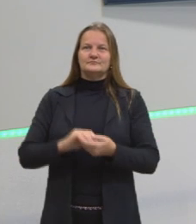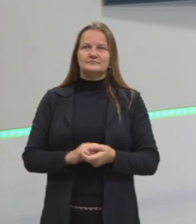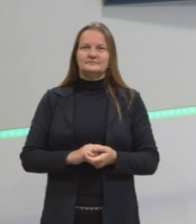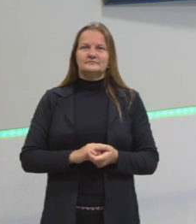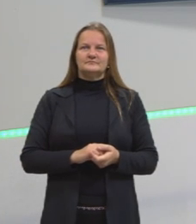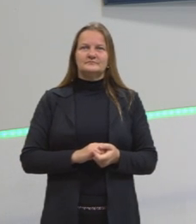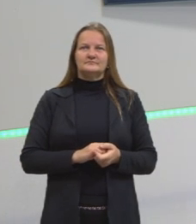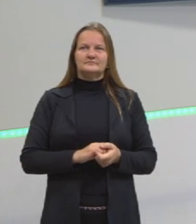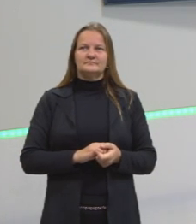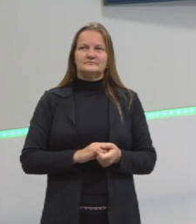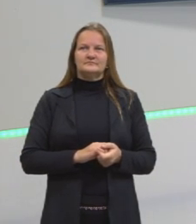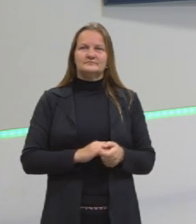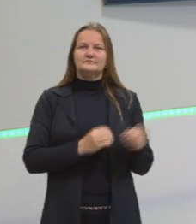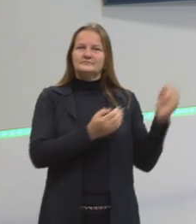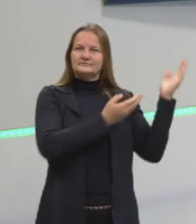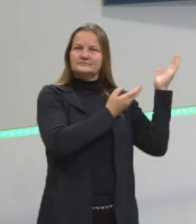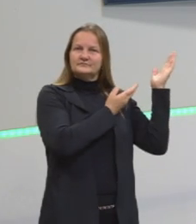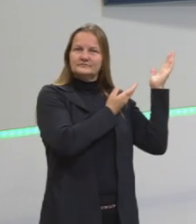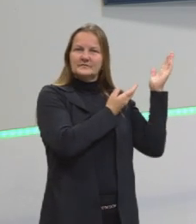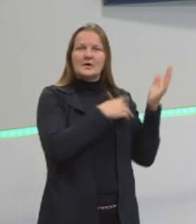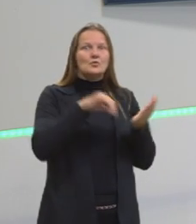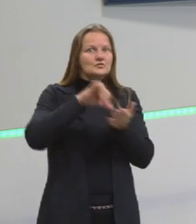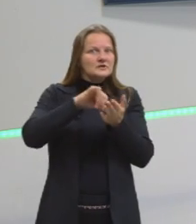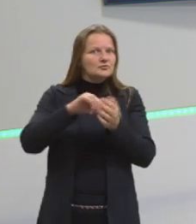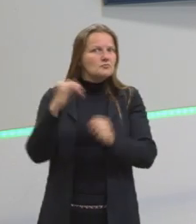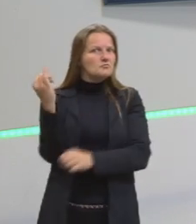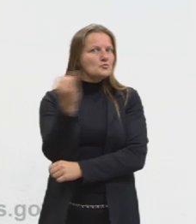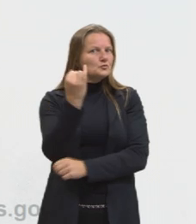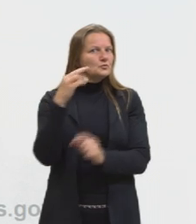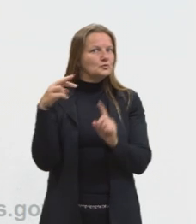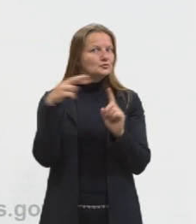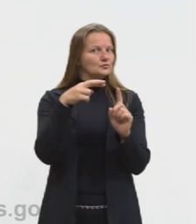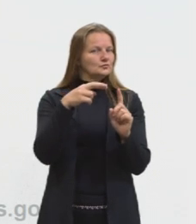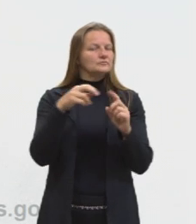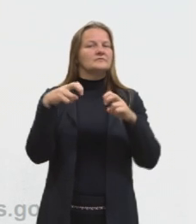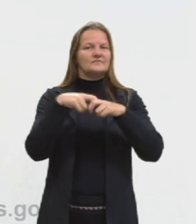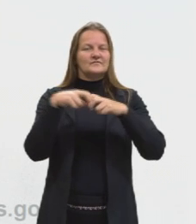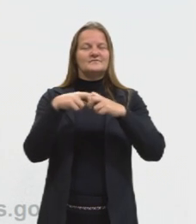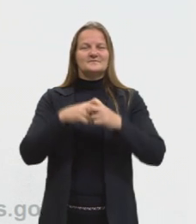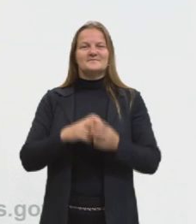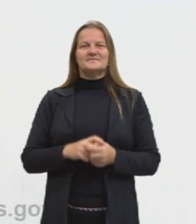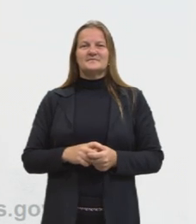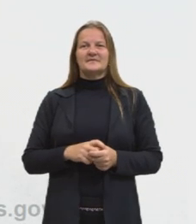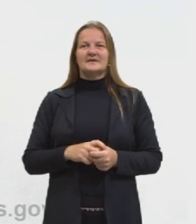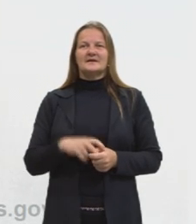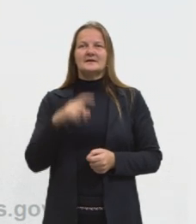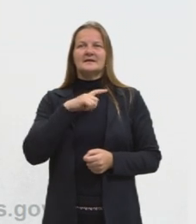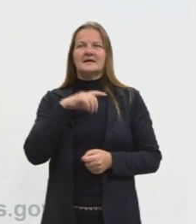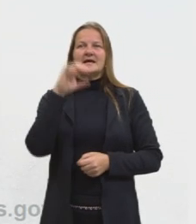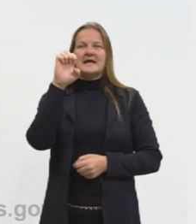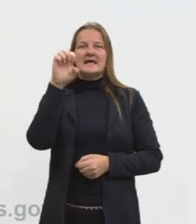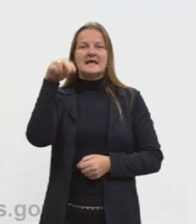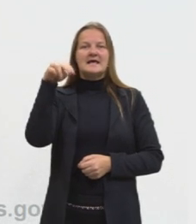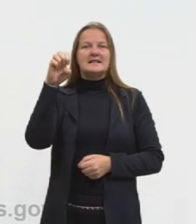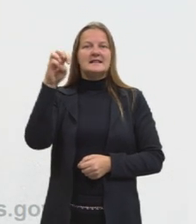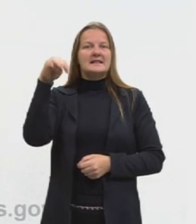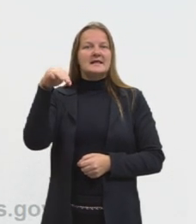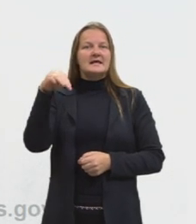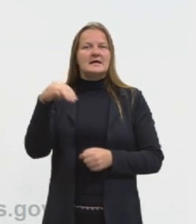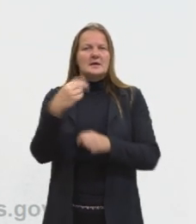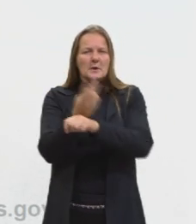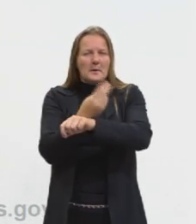desse desse centro de referência outra coisa eu coloquei já com o termo ENEM na busca